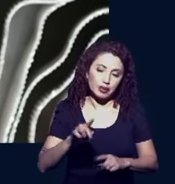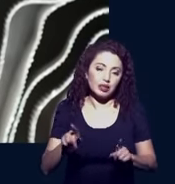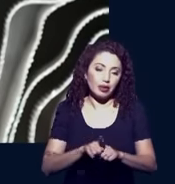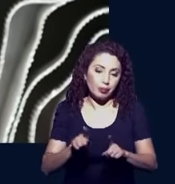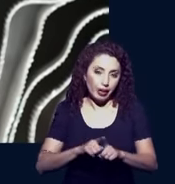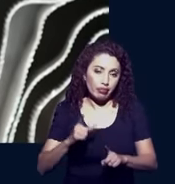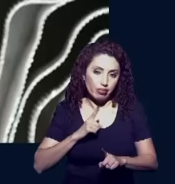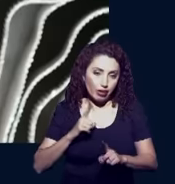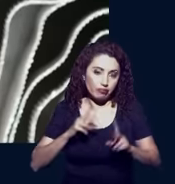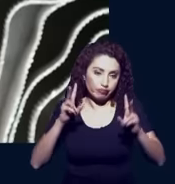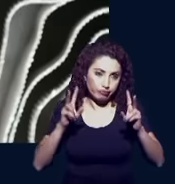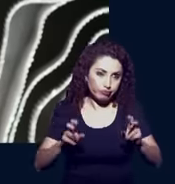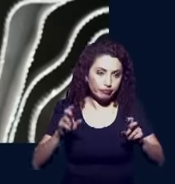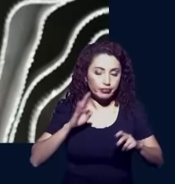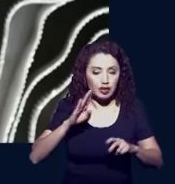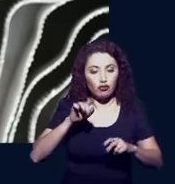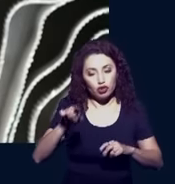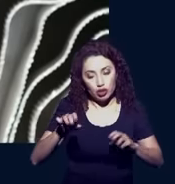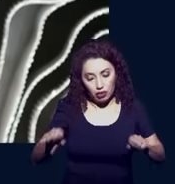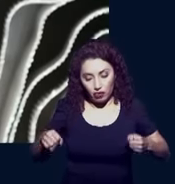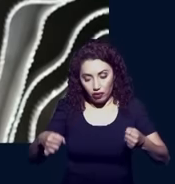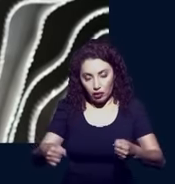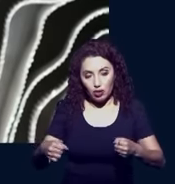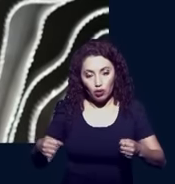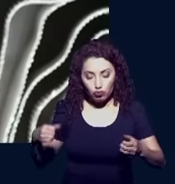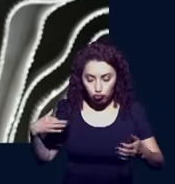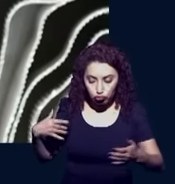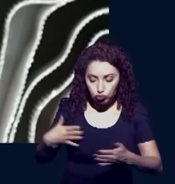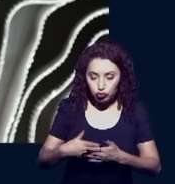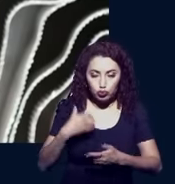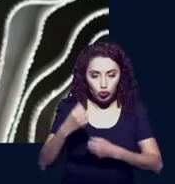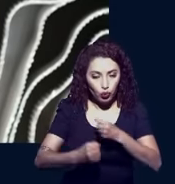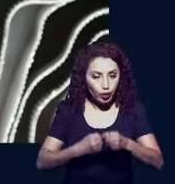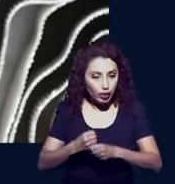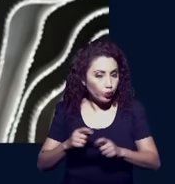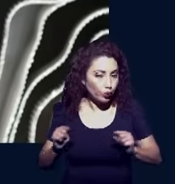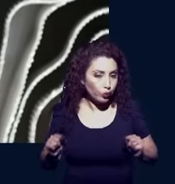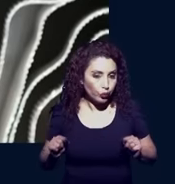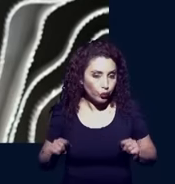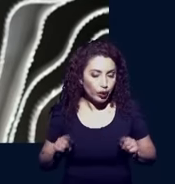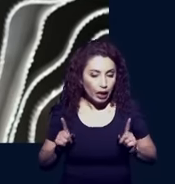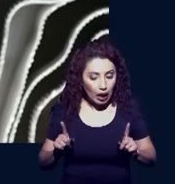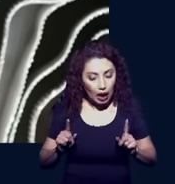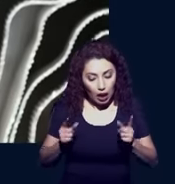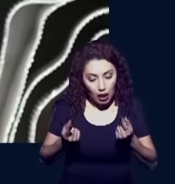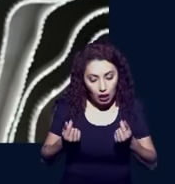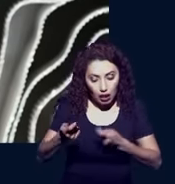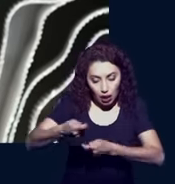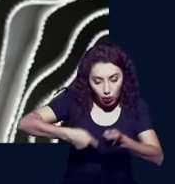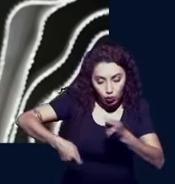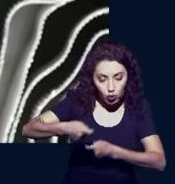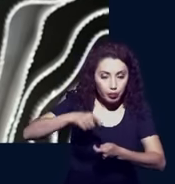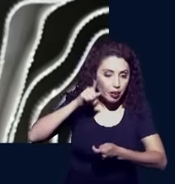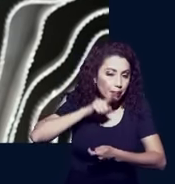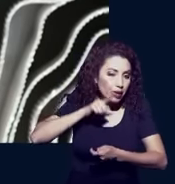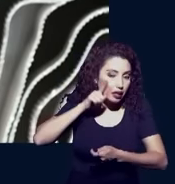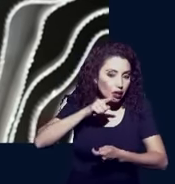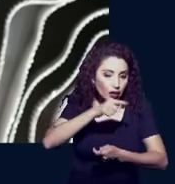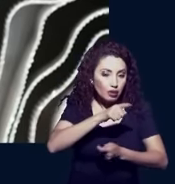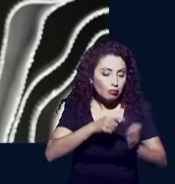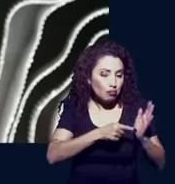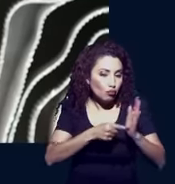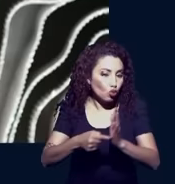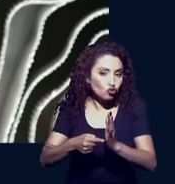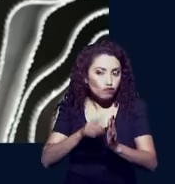que acho que é é um ponto que você defendeu ao longo do ano que é o seg que é o seguinte né olha a economia americana se a gente olhar Ela mostrou uma